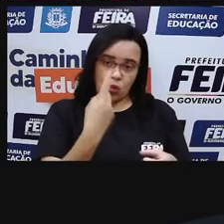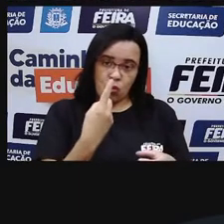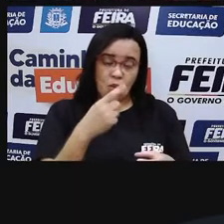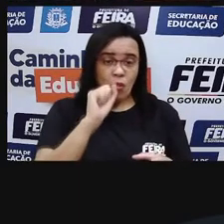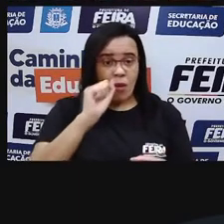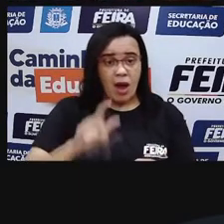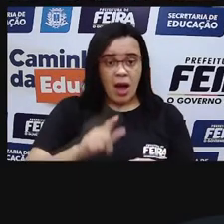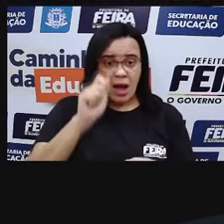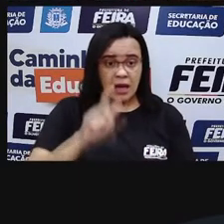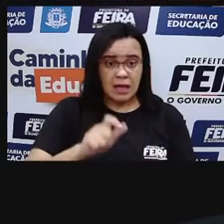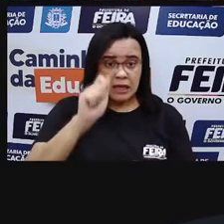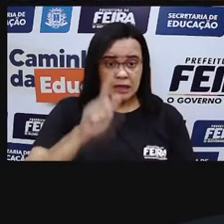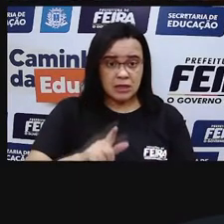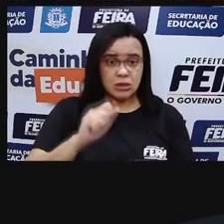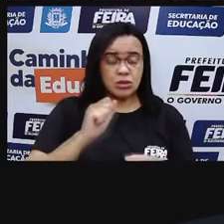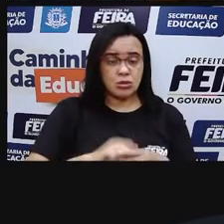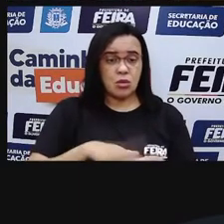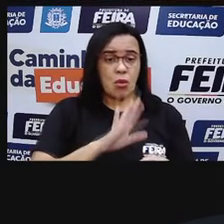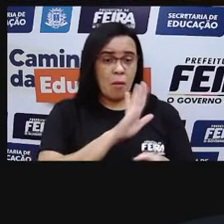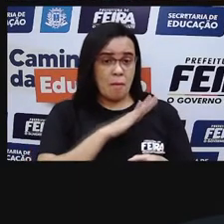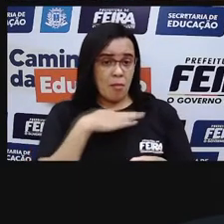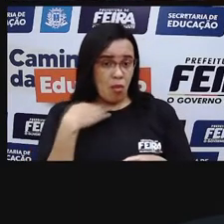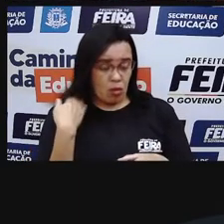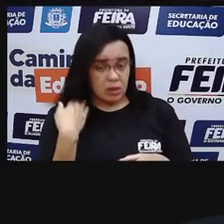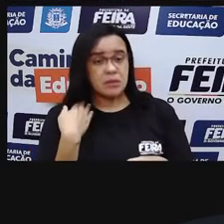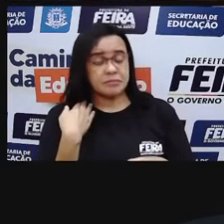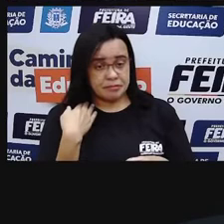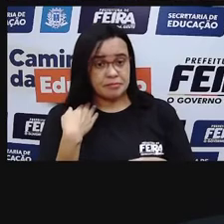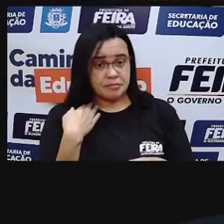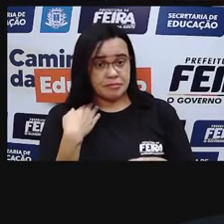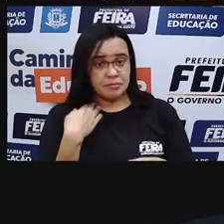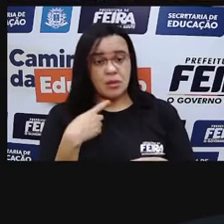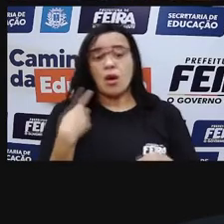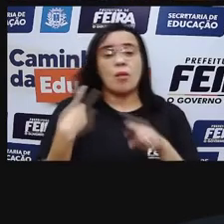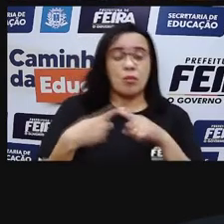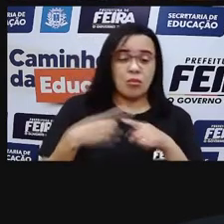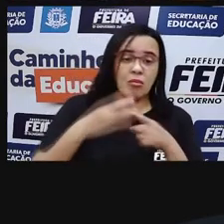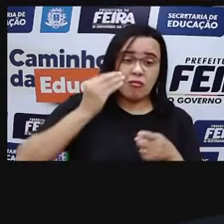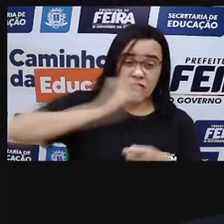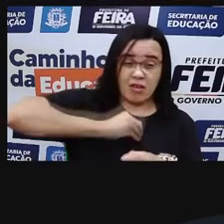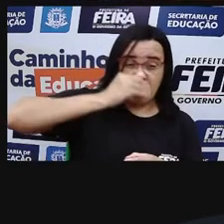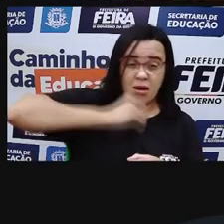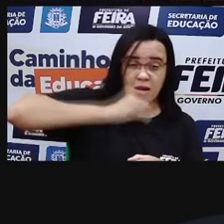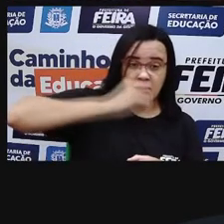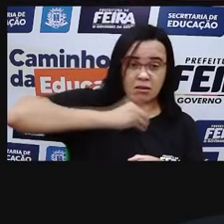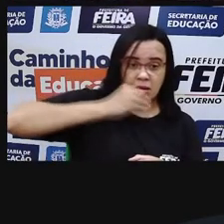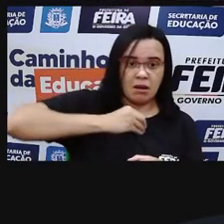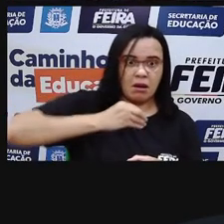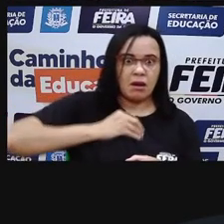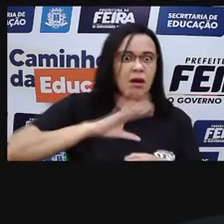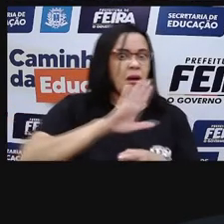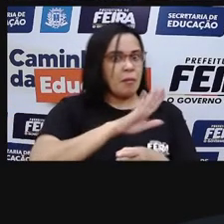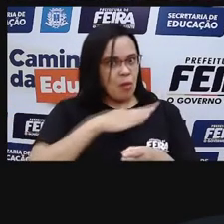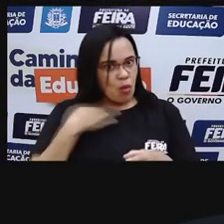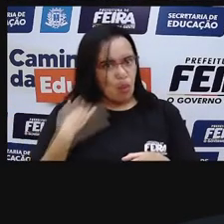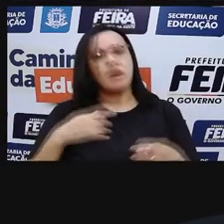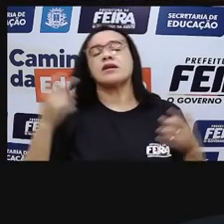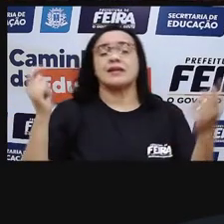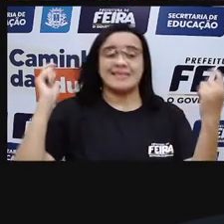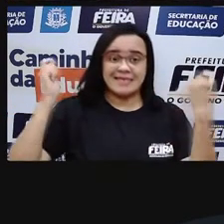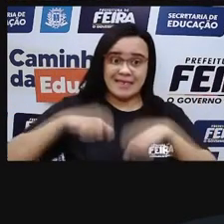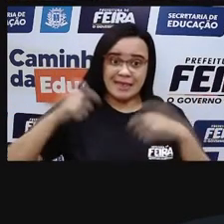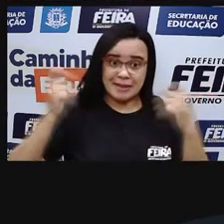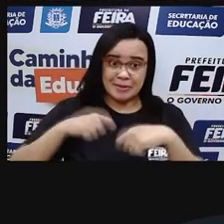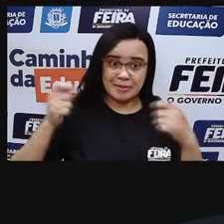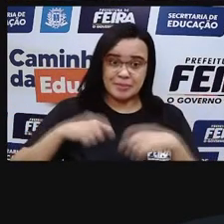bactérias azuis, elas tinham menor resistência a essa bactéria. Elas tinham sensibilidade, desculpa,